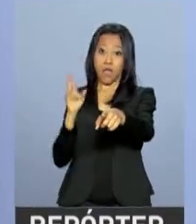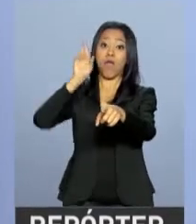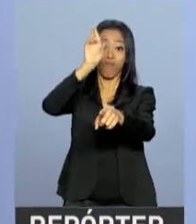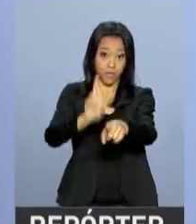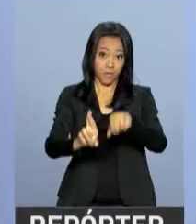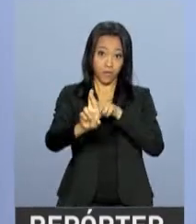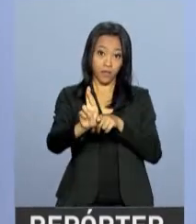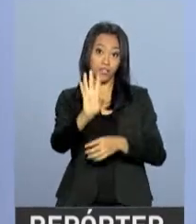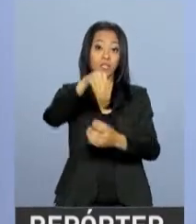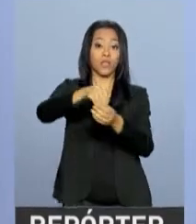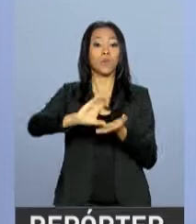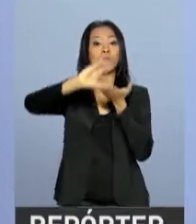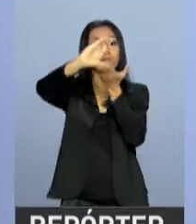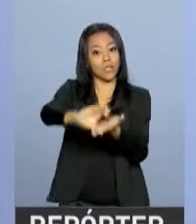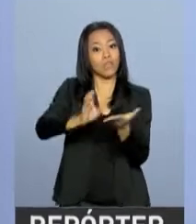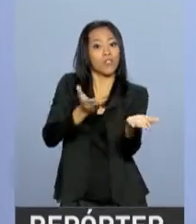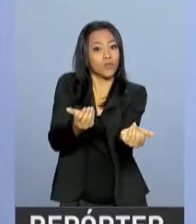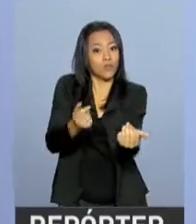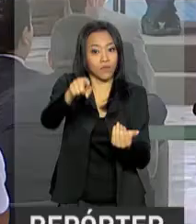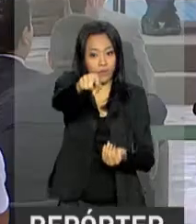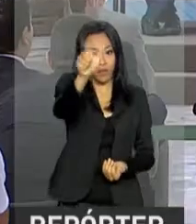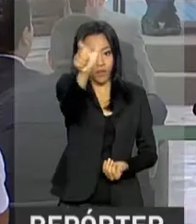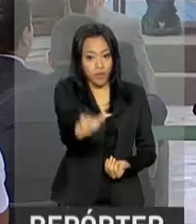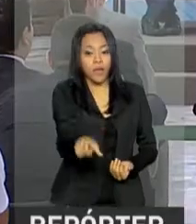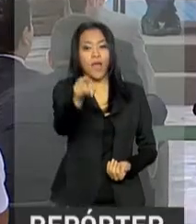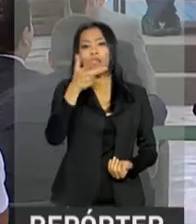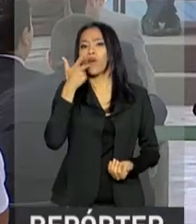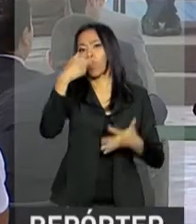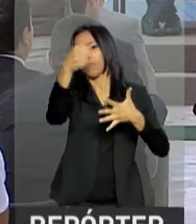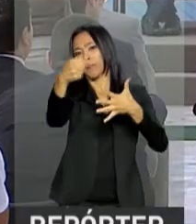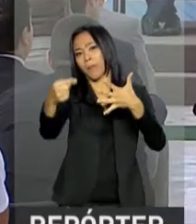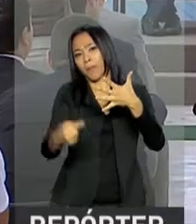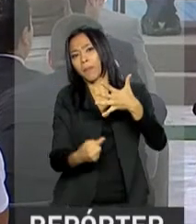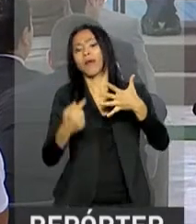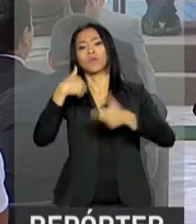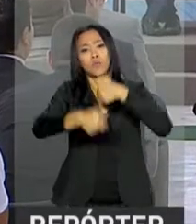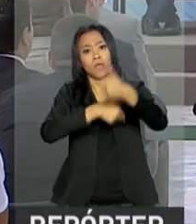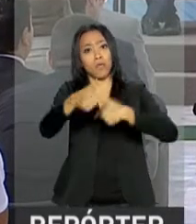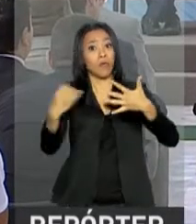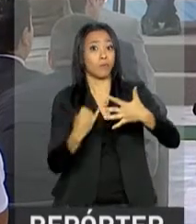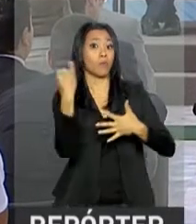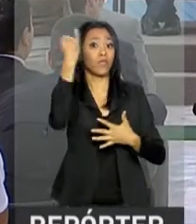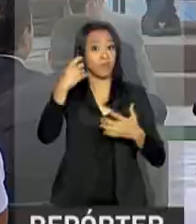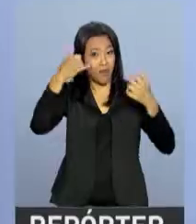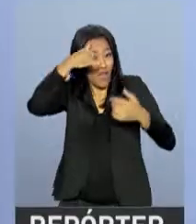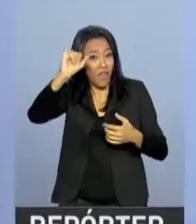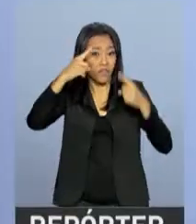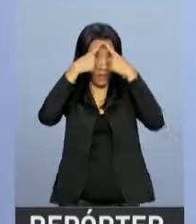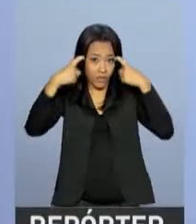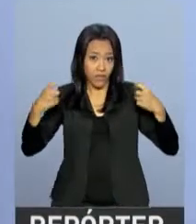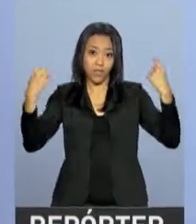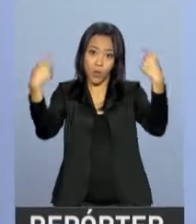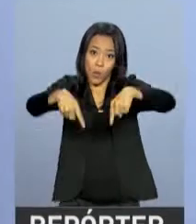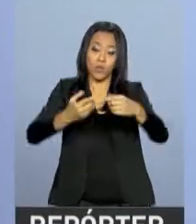conselho nacional da juventude desde que nós destacou a importância das ações no combate à violência de jovens e